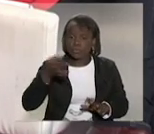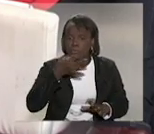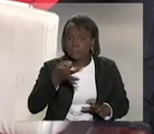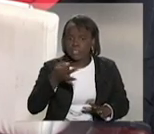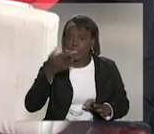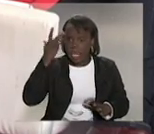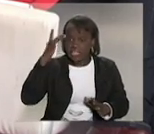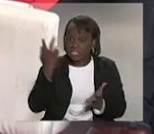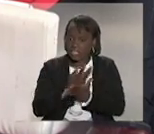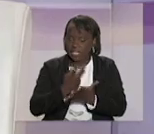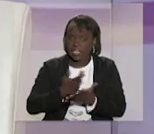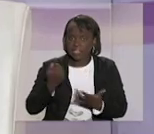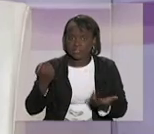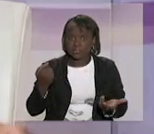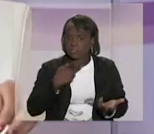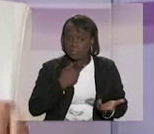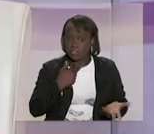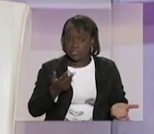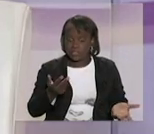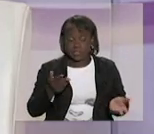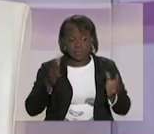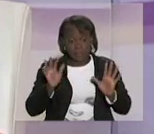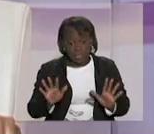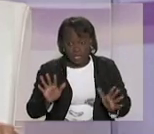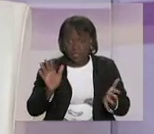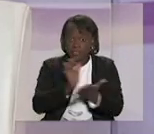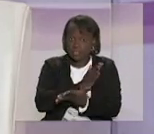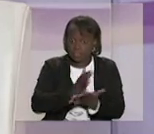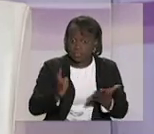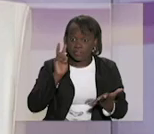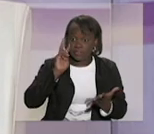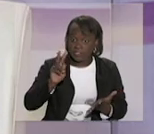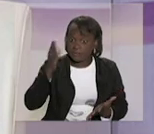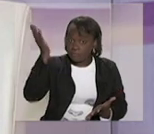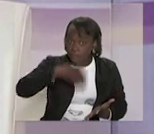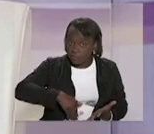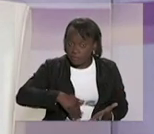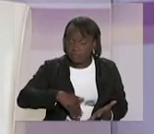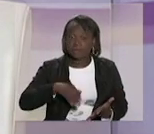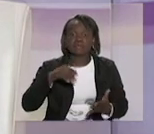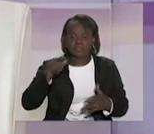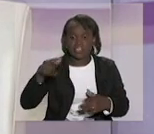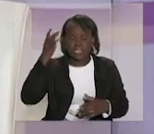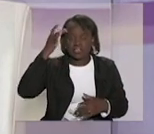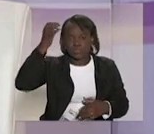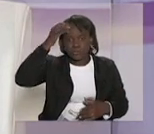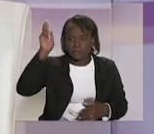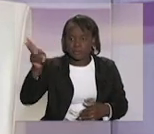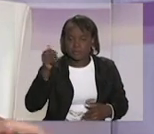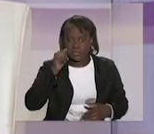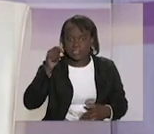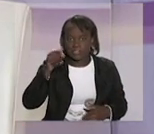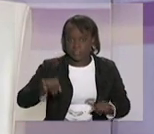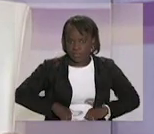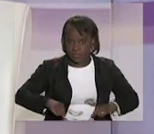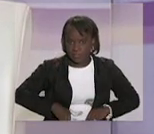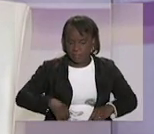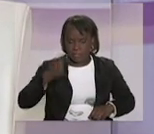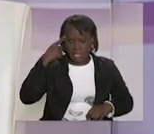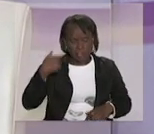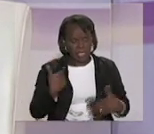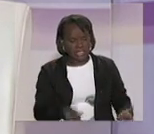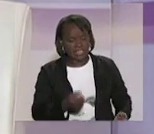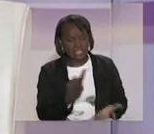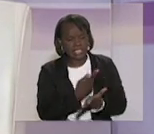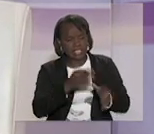estupro um crime hediondo? Mas a questão é que, dadas situações concretas, você tem essa culpabilização da vítima, né? Na teoria ninguém diz eu sou a